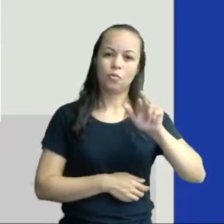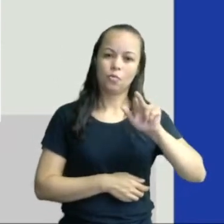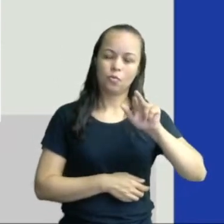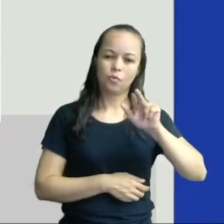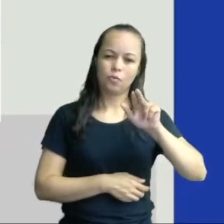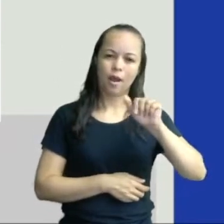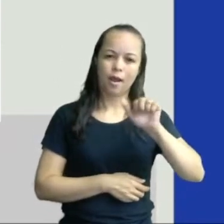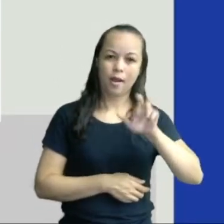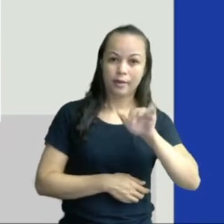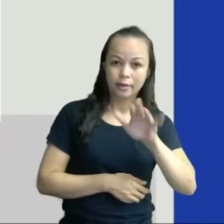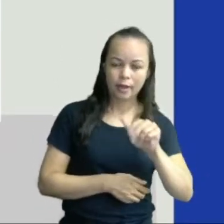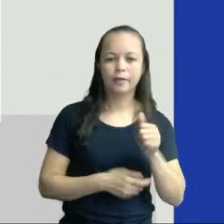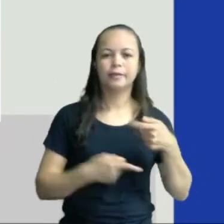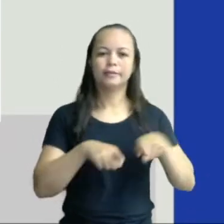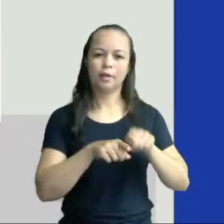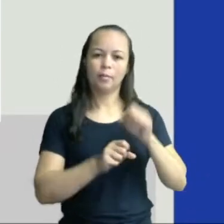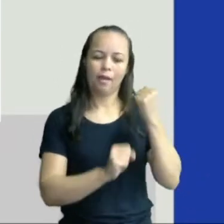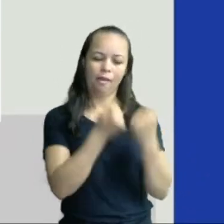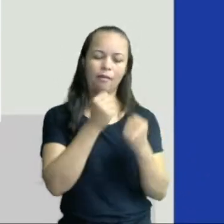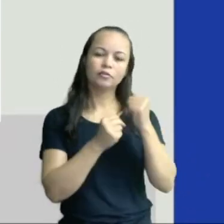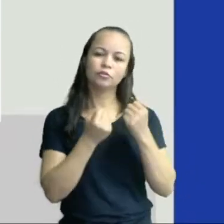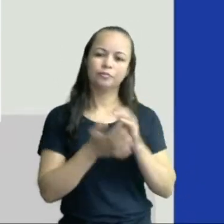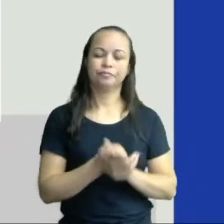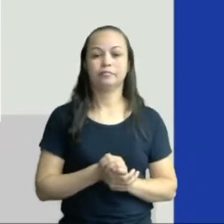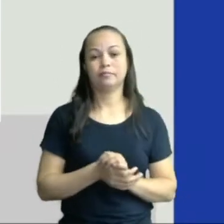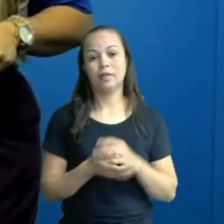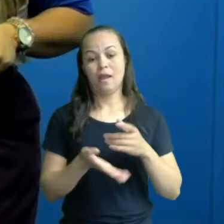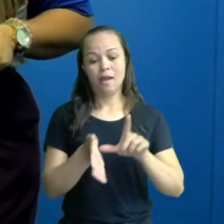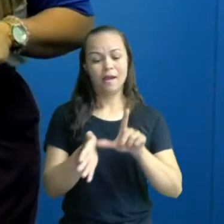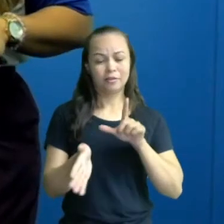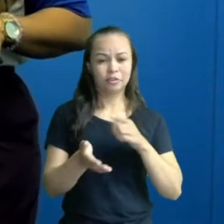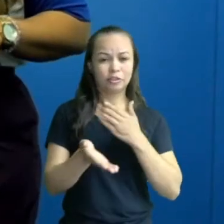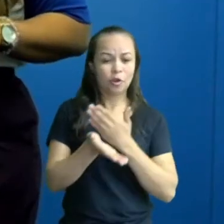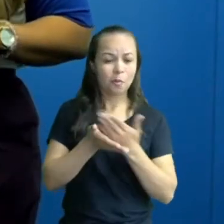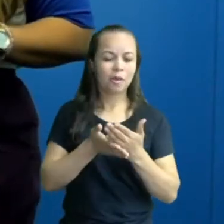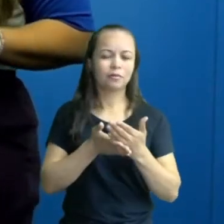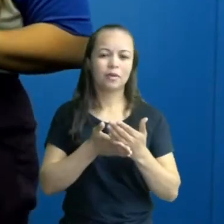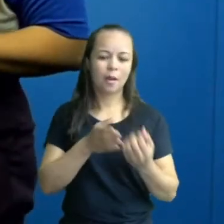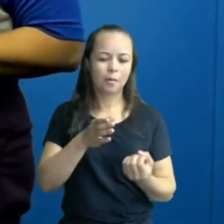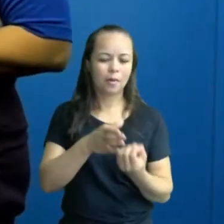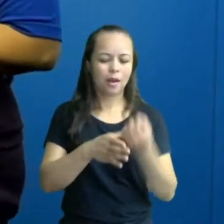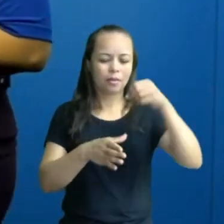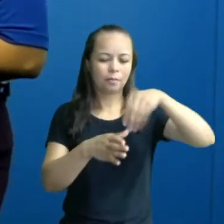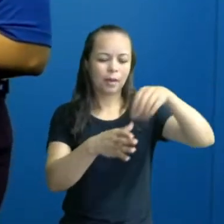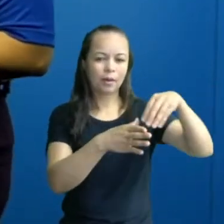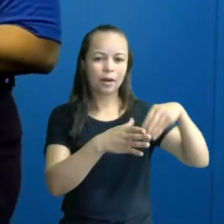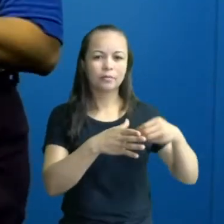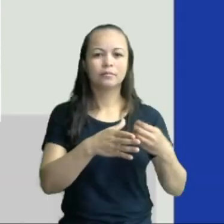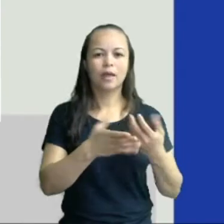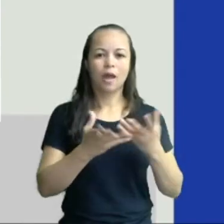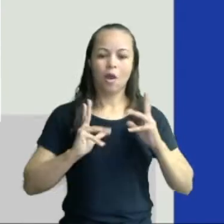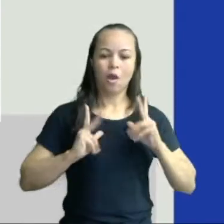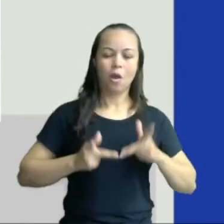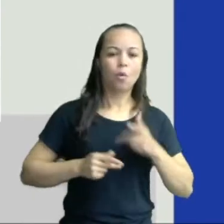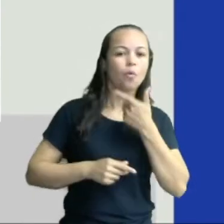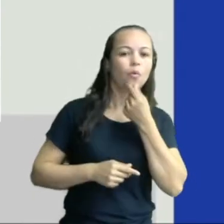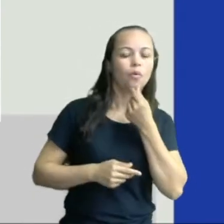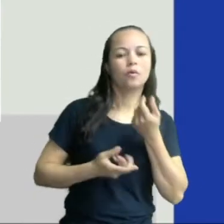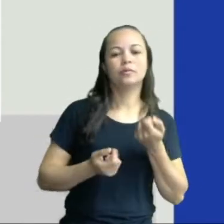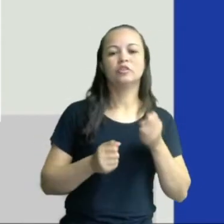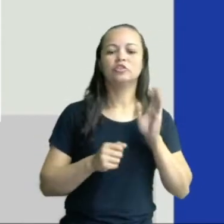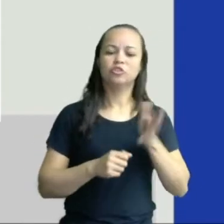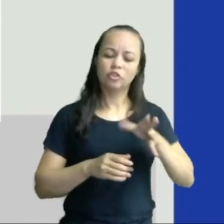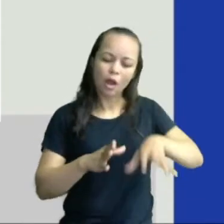Então, mesmo antes de aprender a plantar, o homem já extraía da natureza, certo? O extrativismo foi